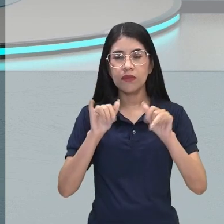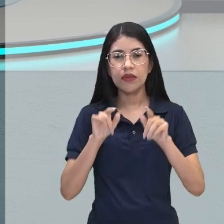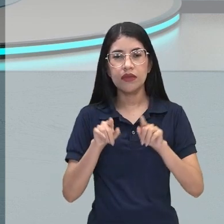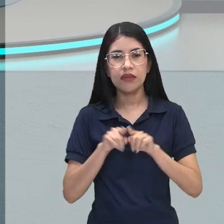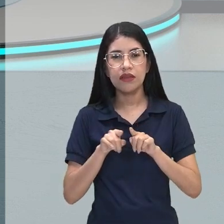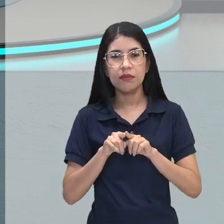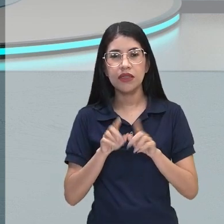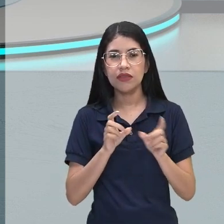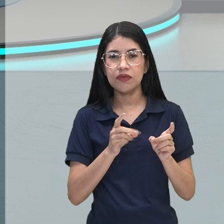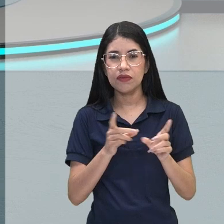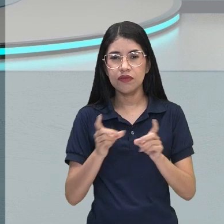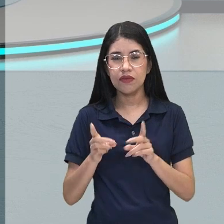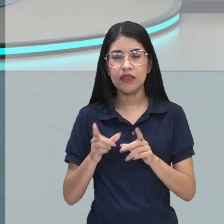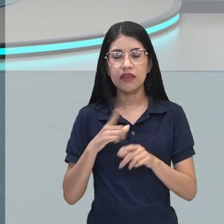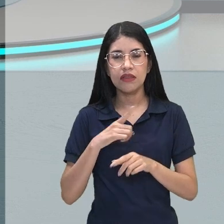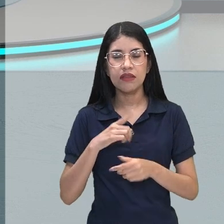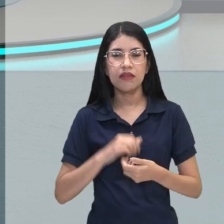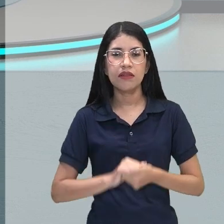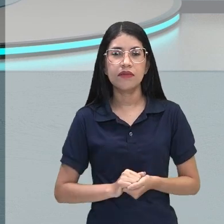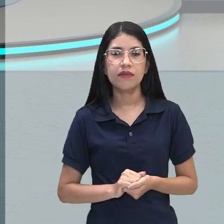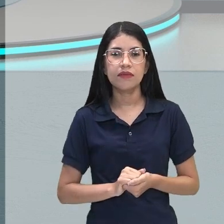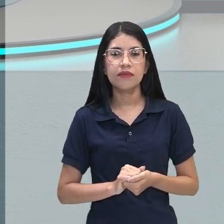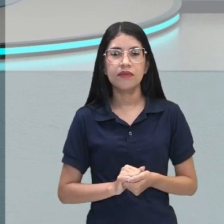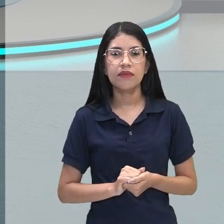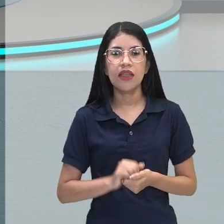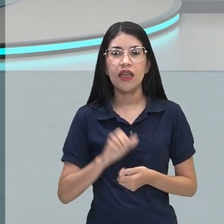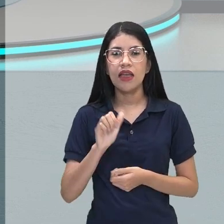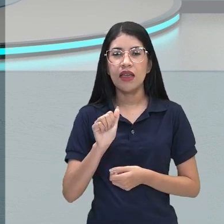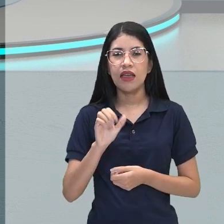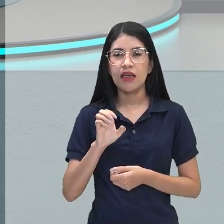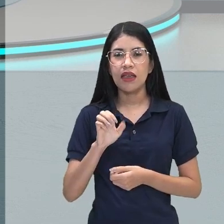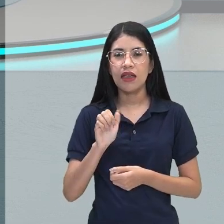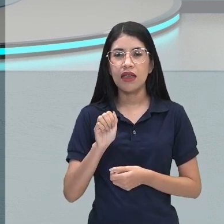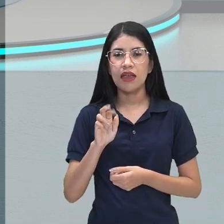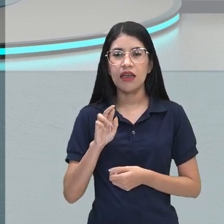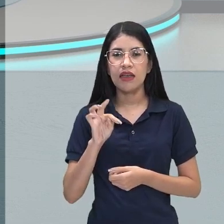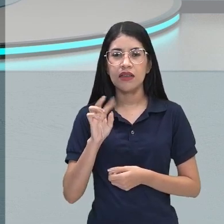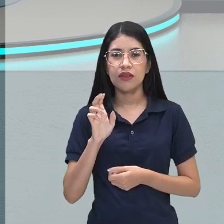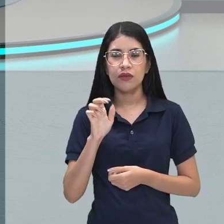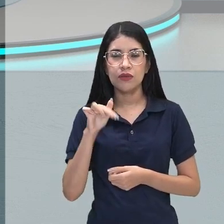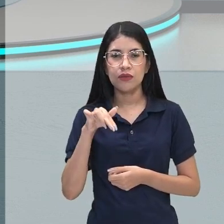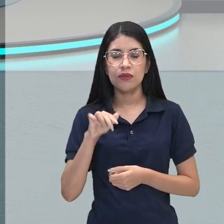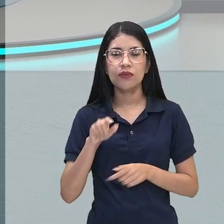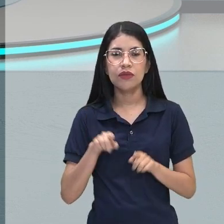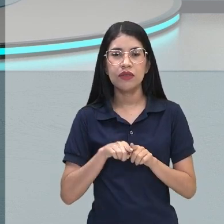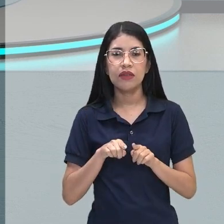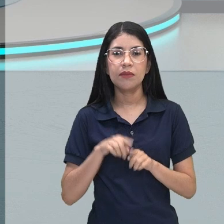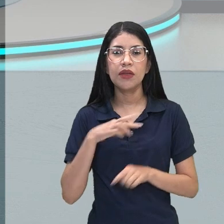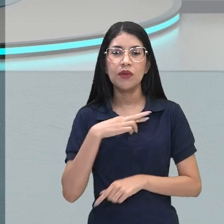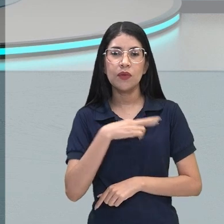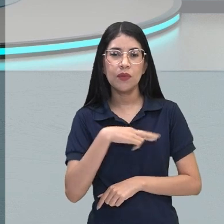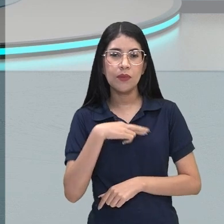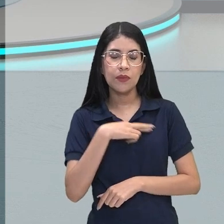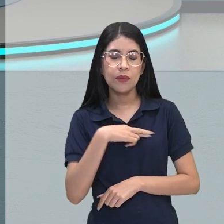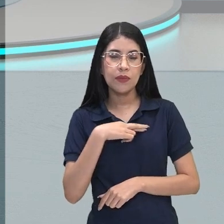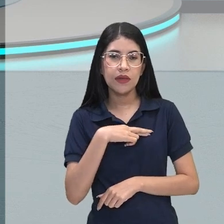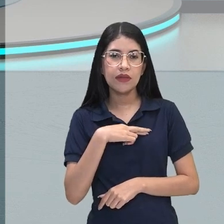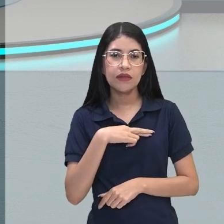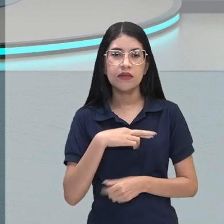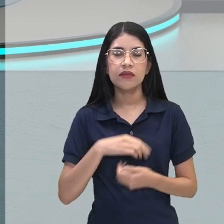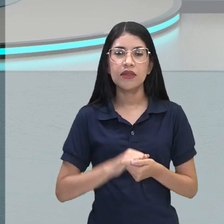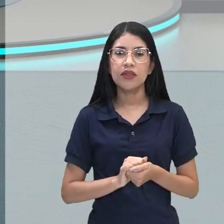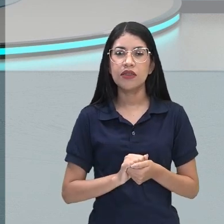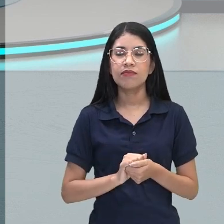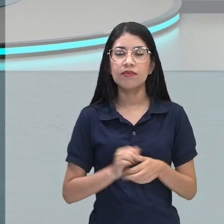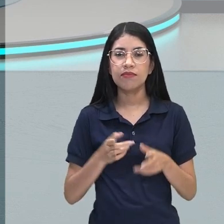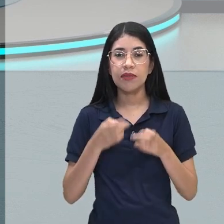Mas sempre aparece. Cartoons, nessa prova tinha também, não é? Romances, acabamos de ver ali, né, um